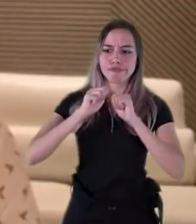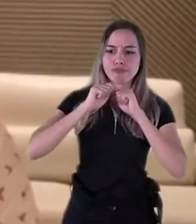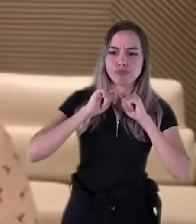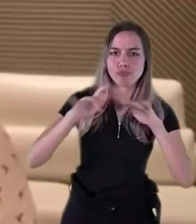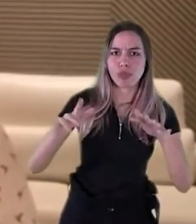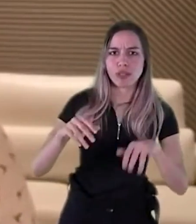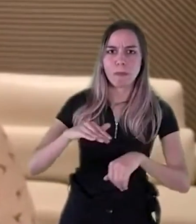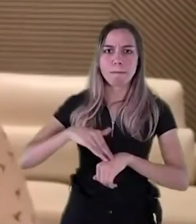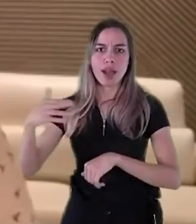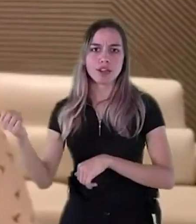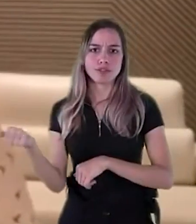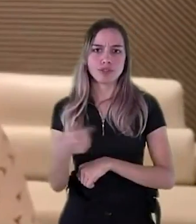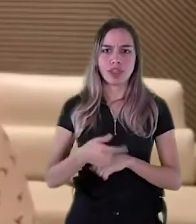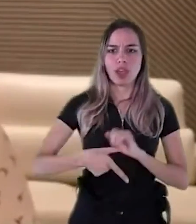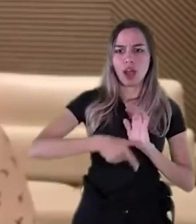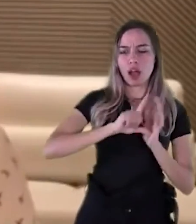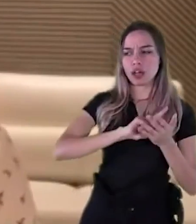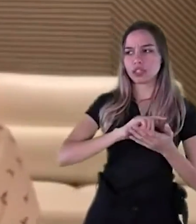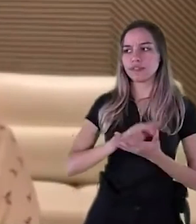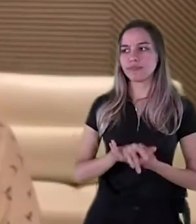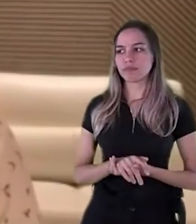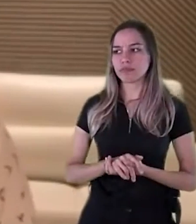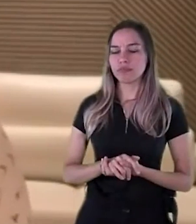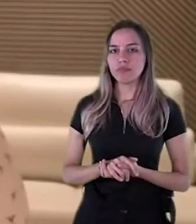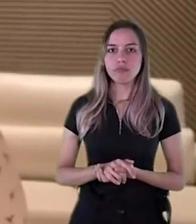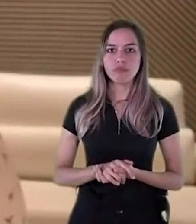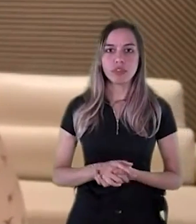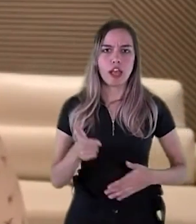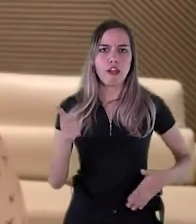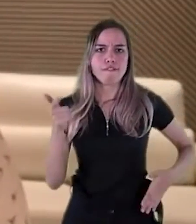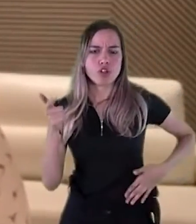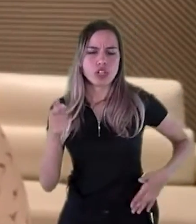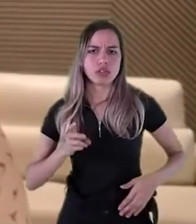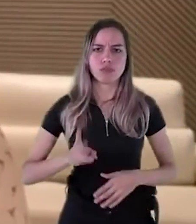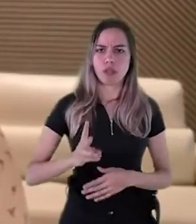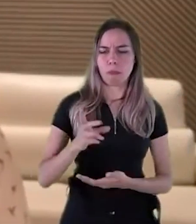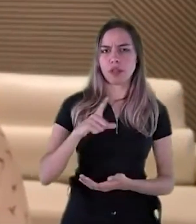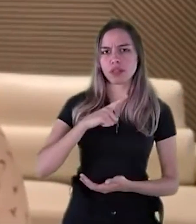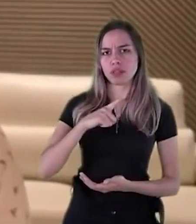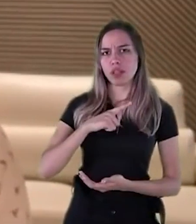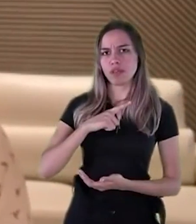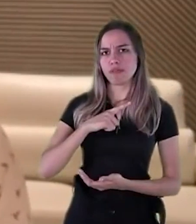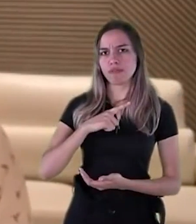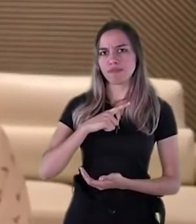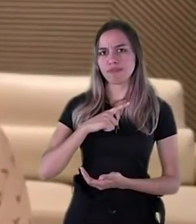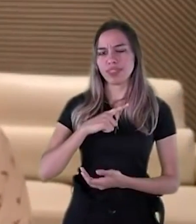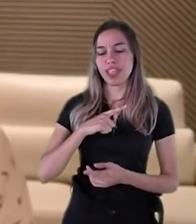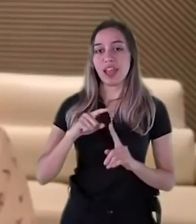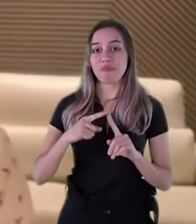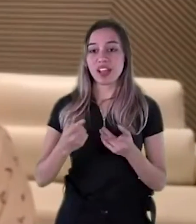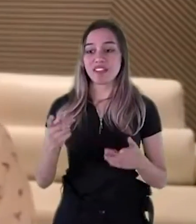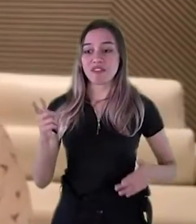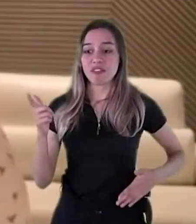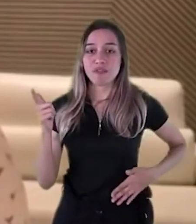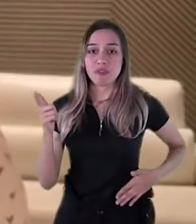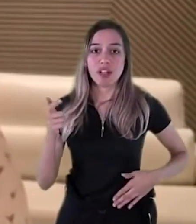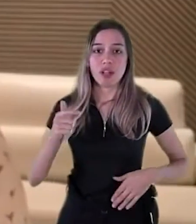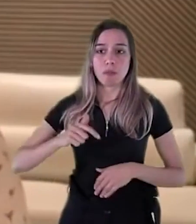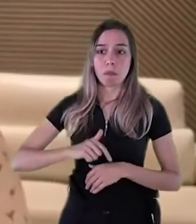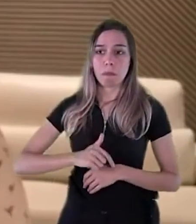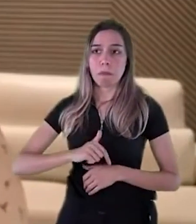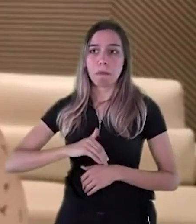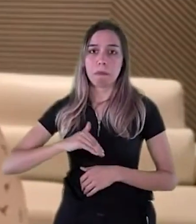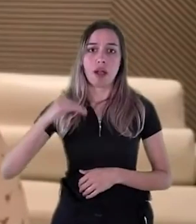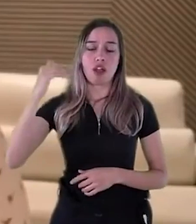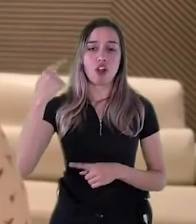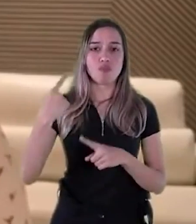que a gênese da violência no mundo é o excesso de informação. Eu acho que ele tem um pouco de razão, é verdade. Quanto mais a gente